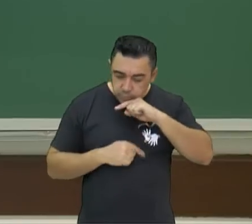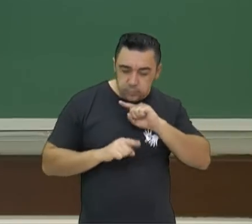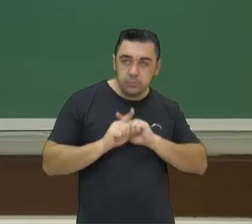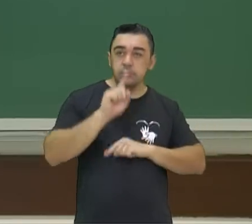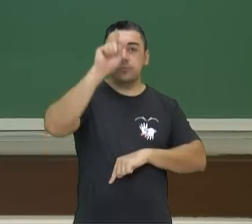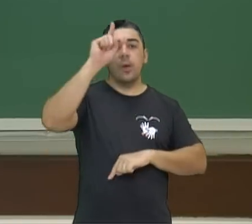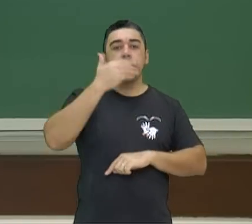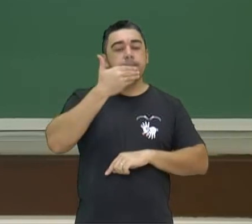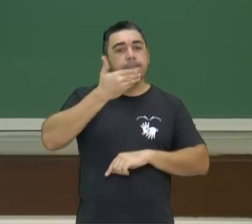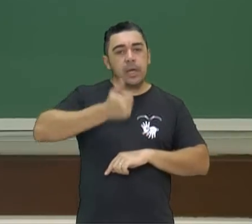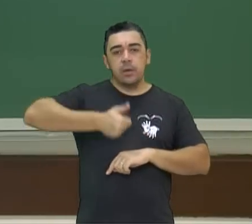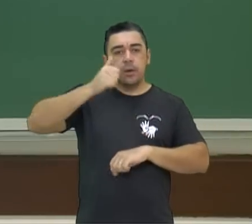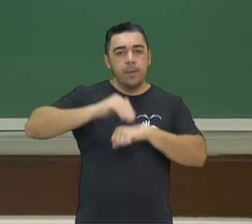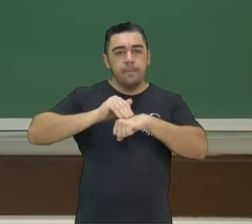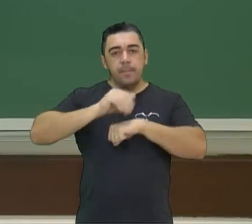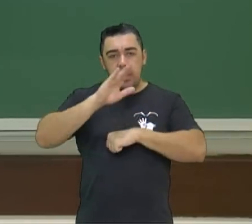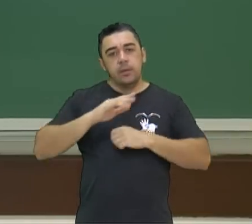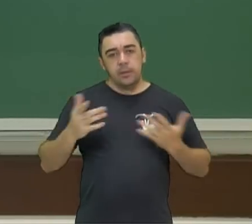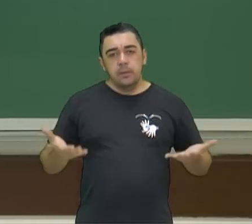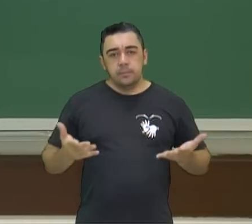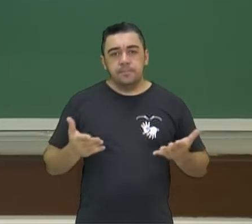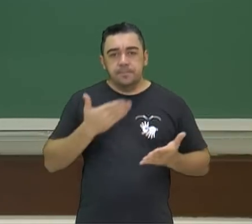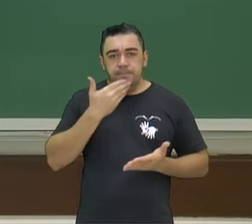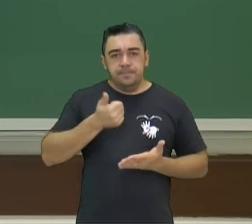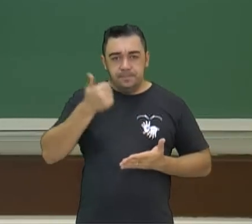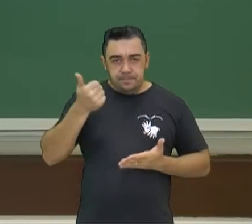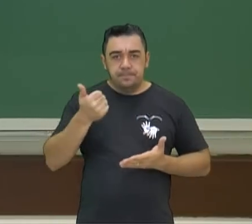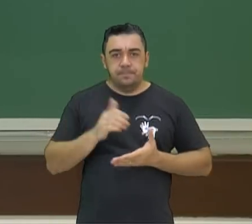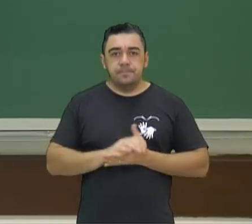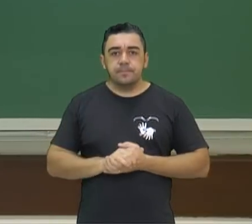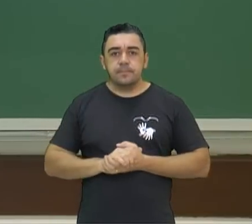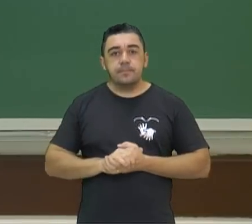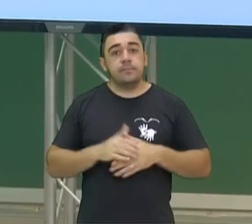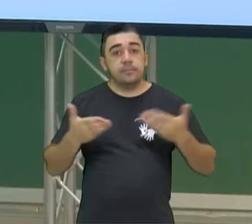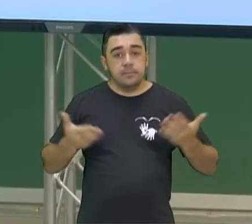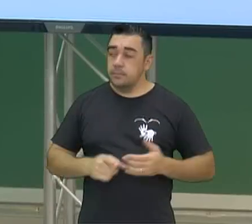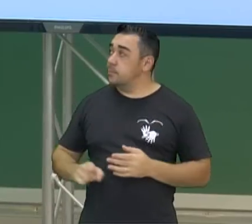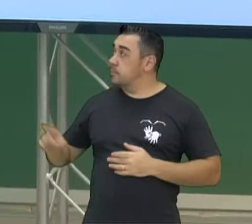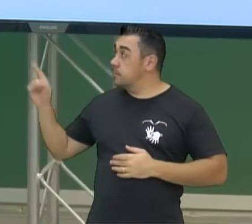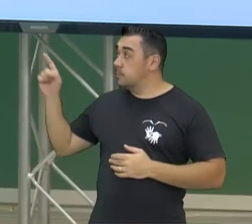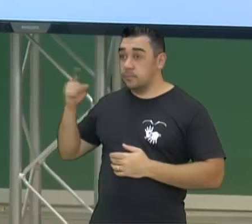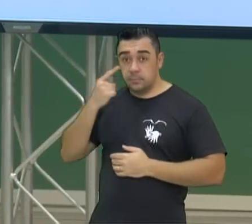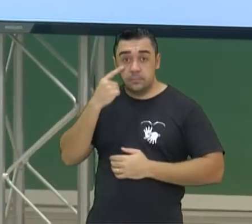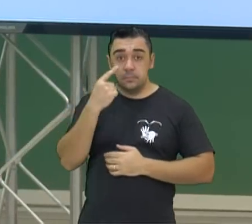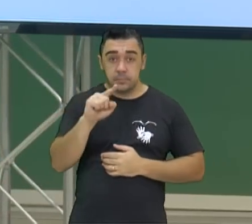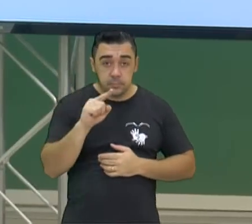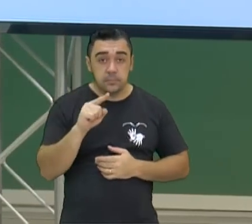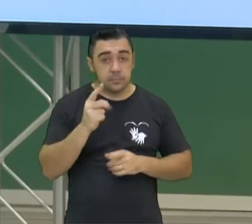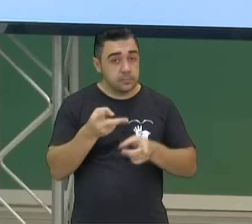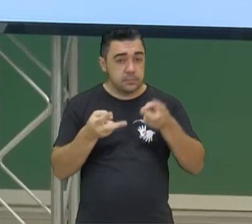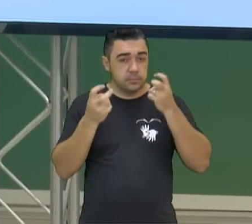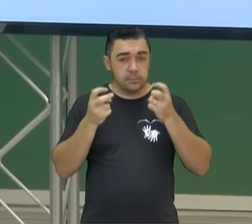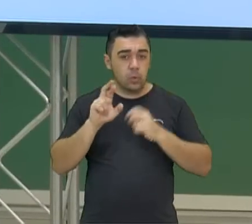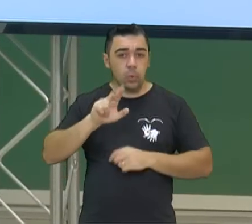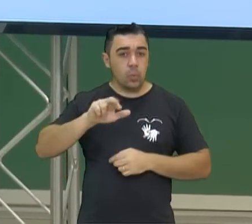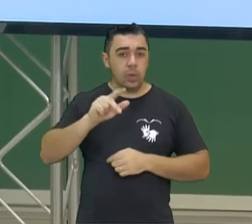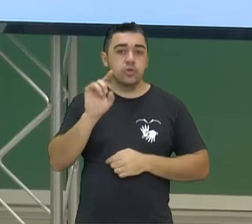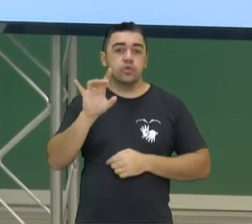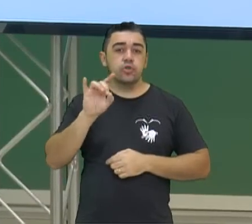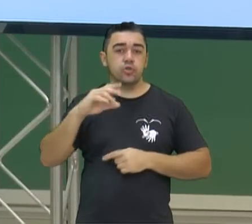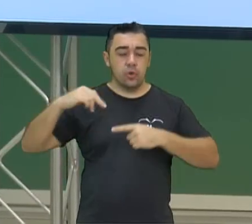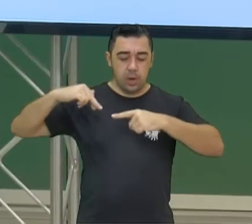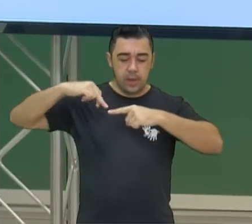enfim, de superarmos, de melhorarmos. E aqui a gente observa, Então, não está só na questão